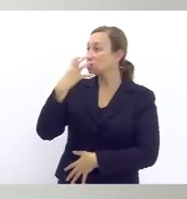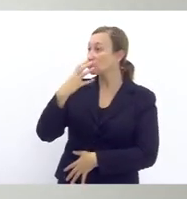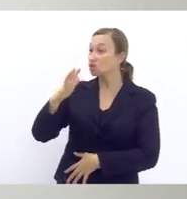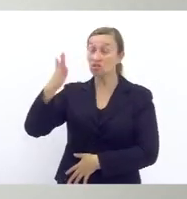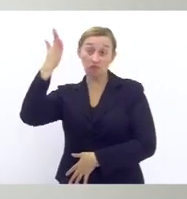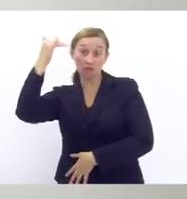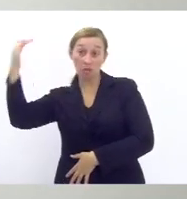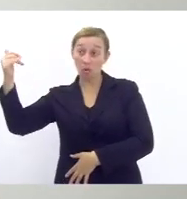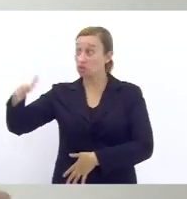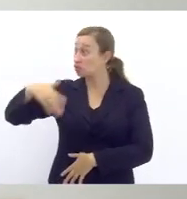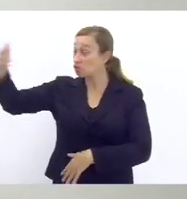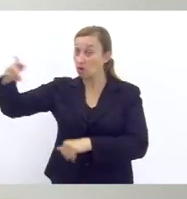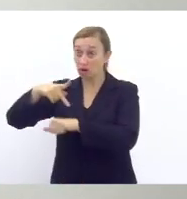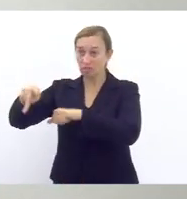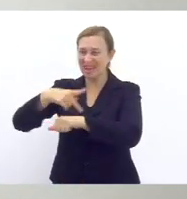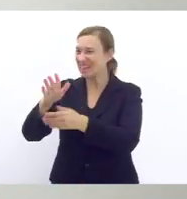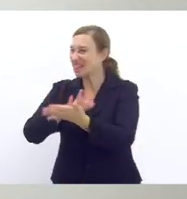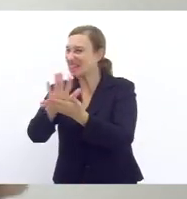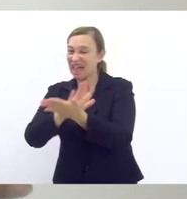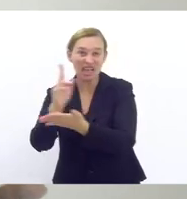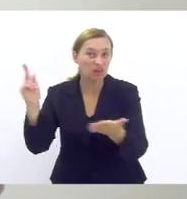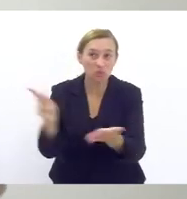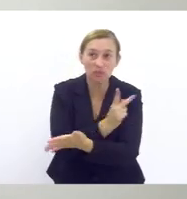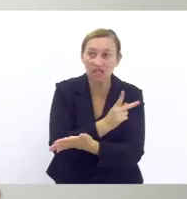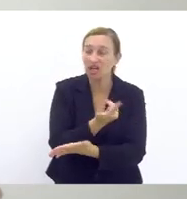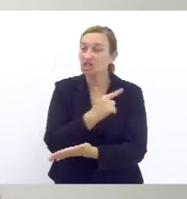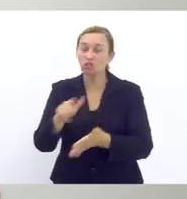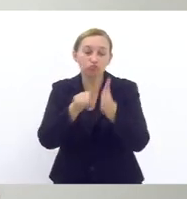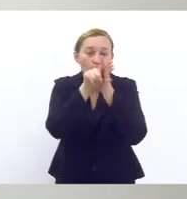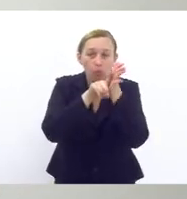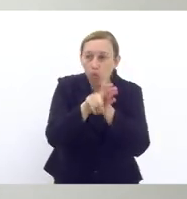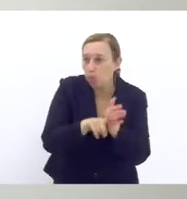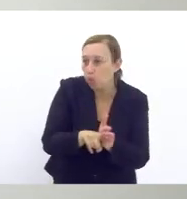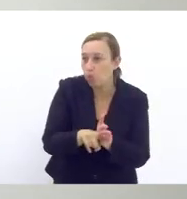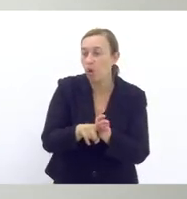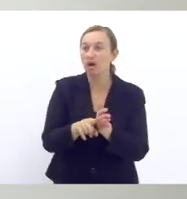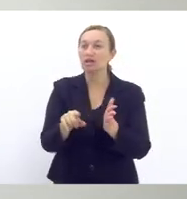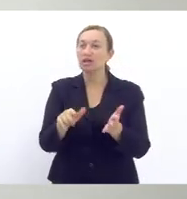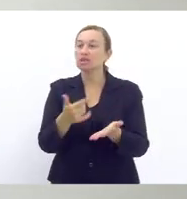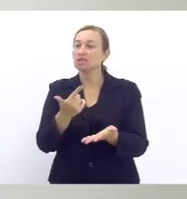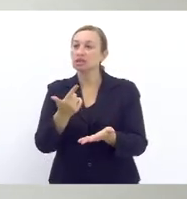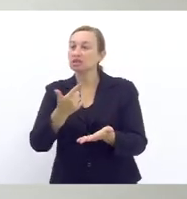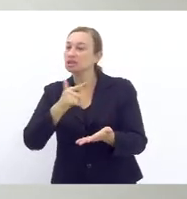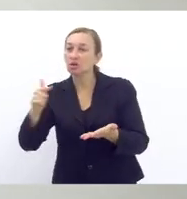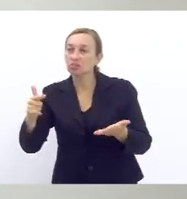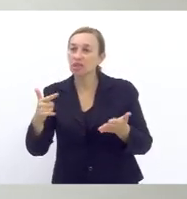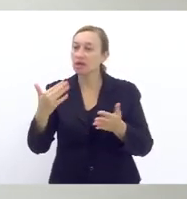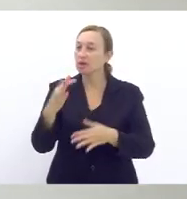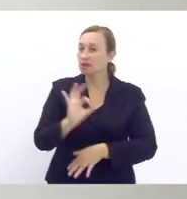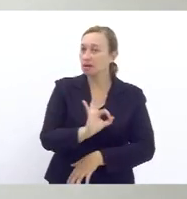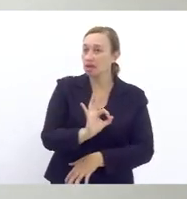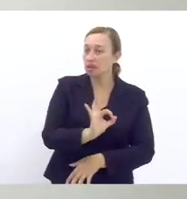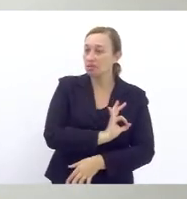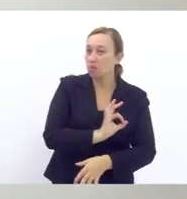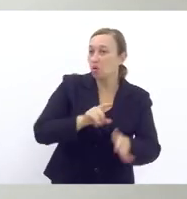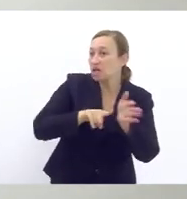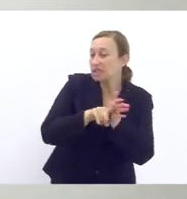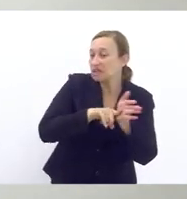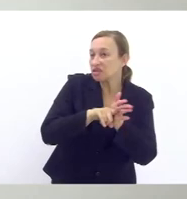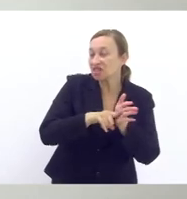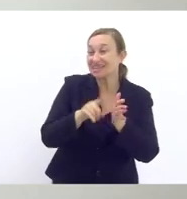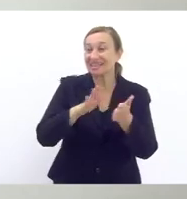mas nada acontece não existe investigação não existe inquérito policial não existe